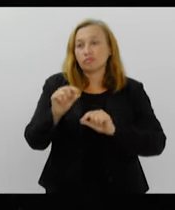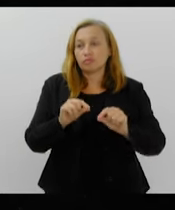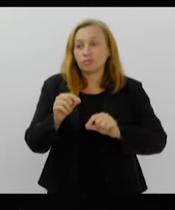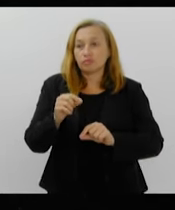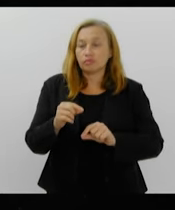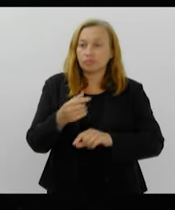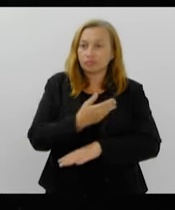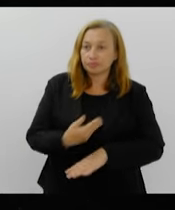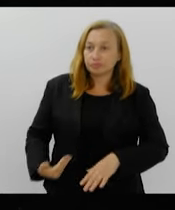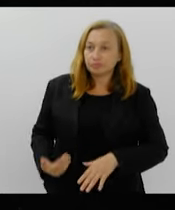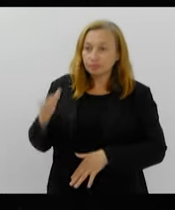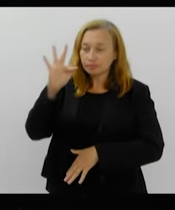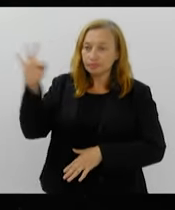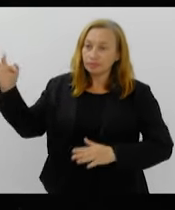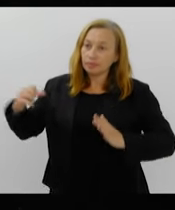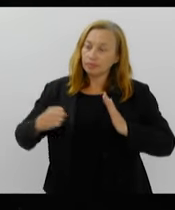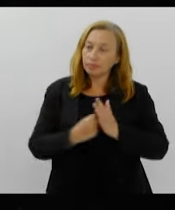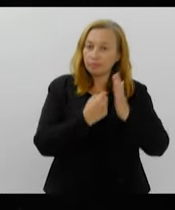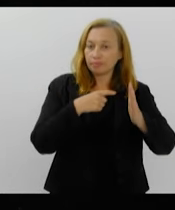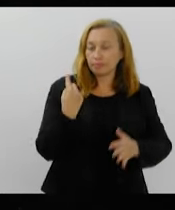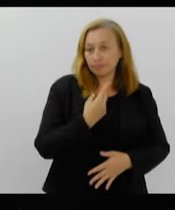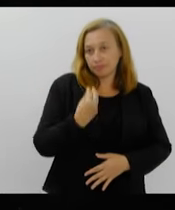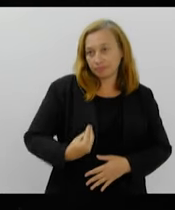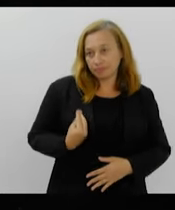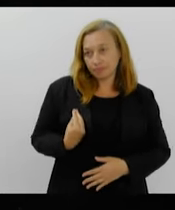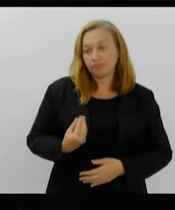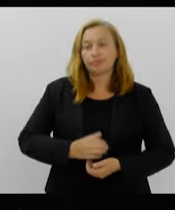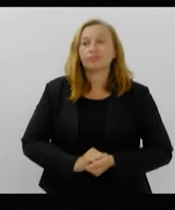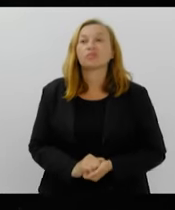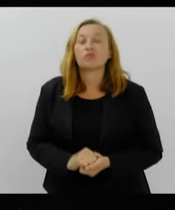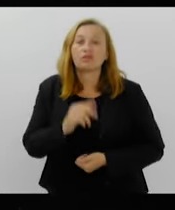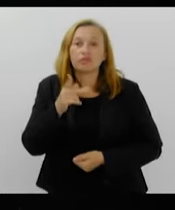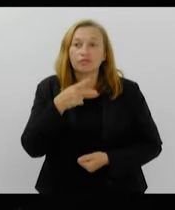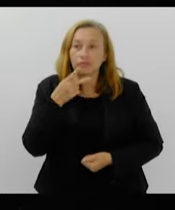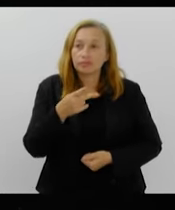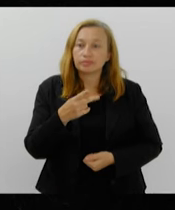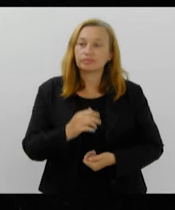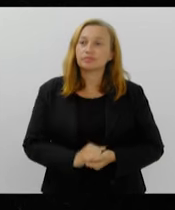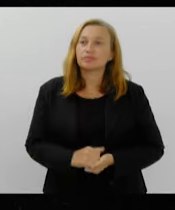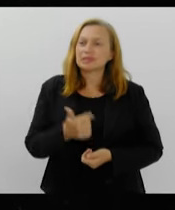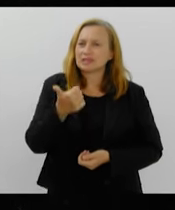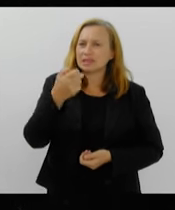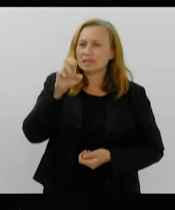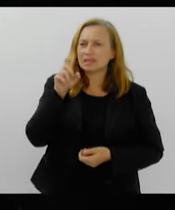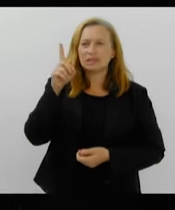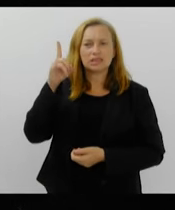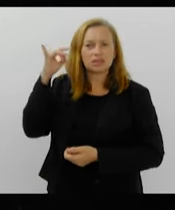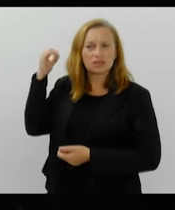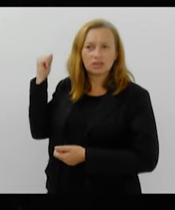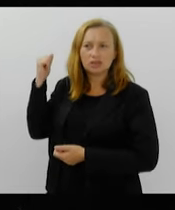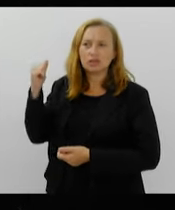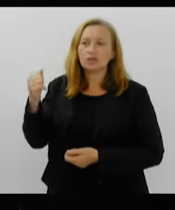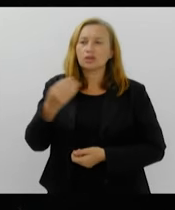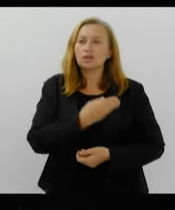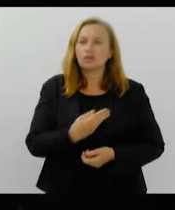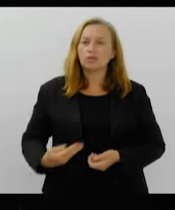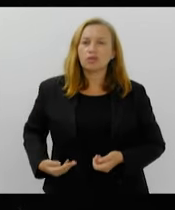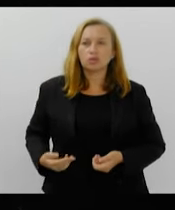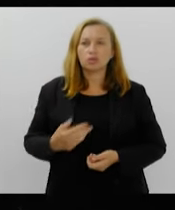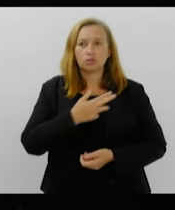certamente impacta nossas vidas dizer que há cerca de 15 dias atrás o governo do presidente